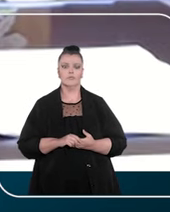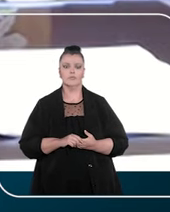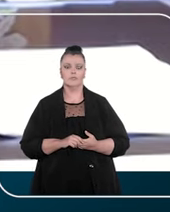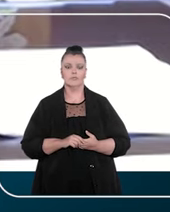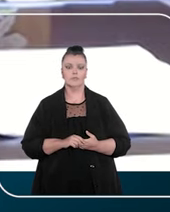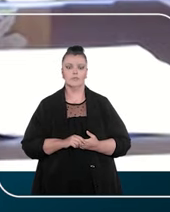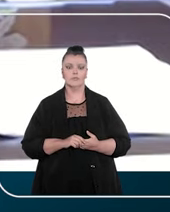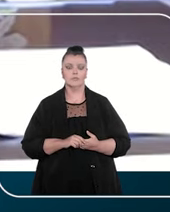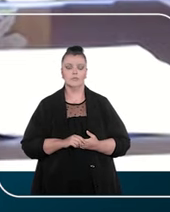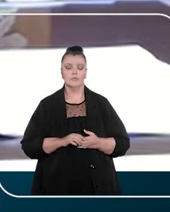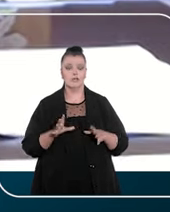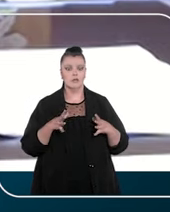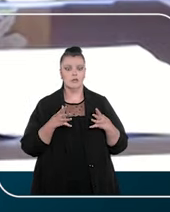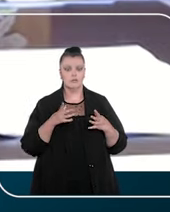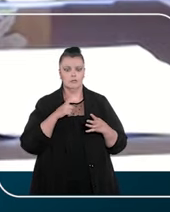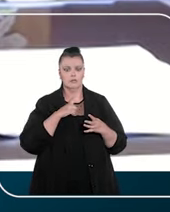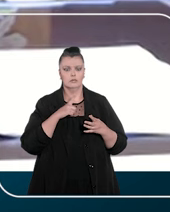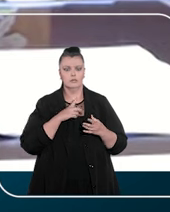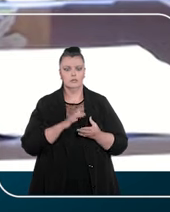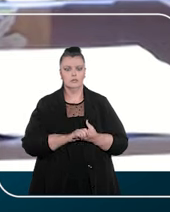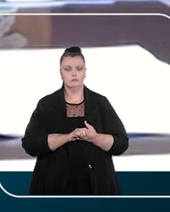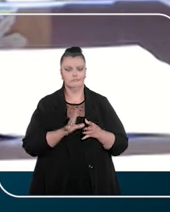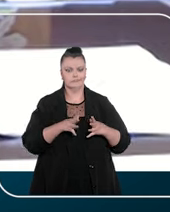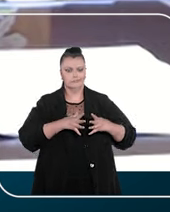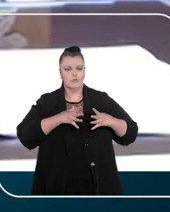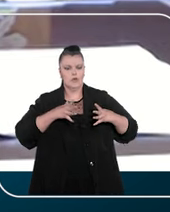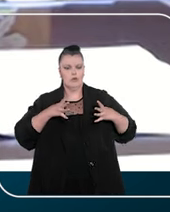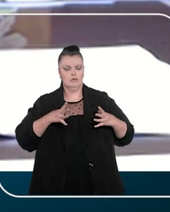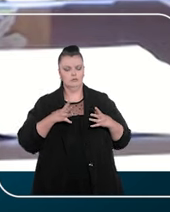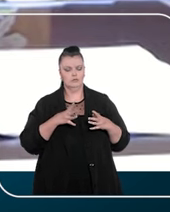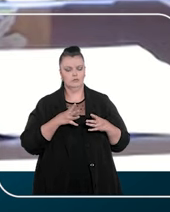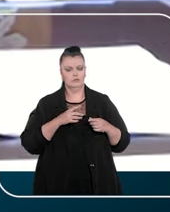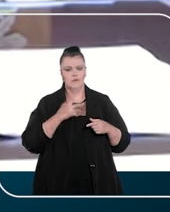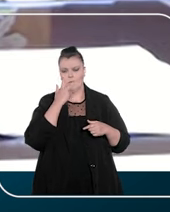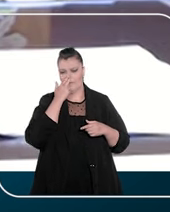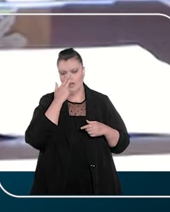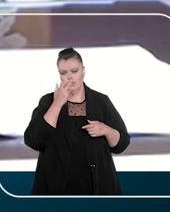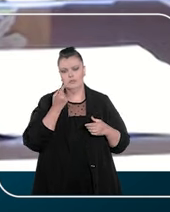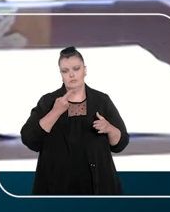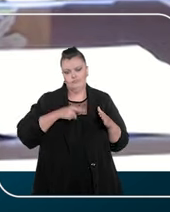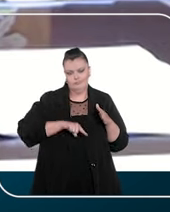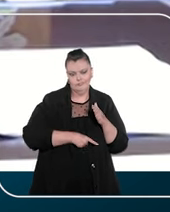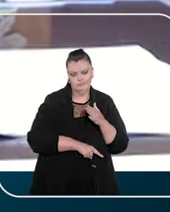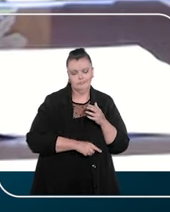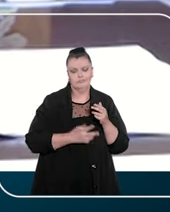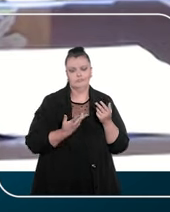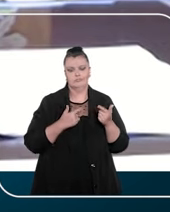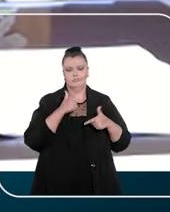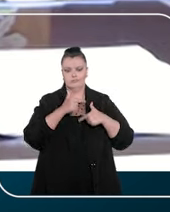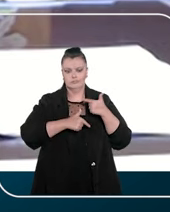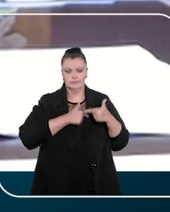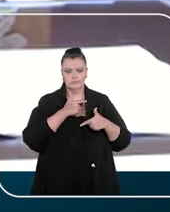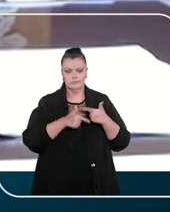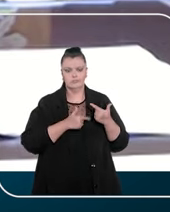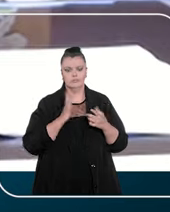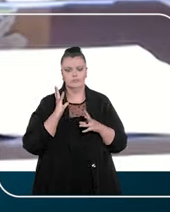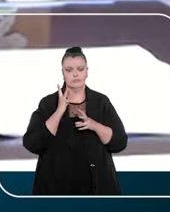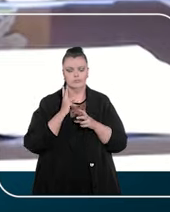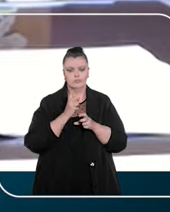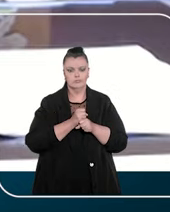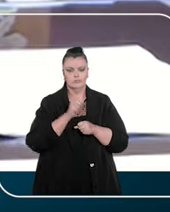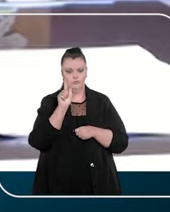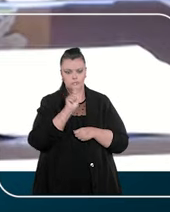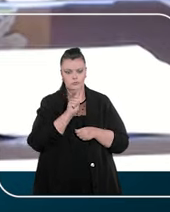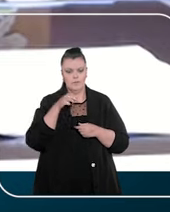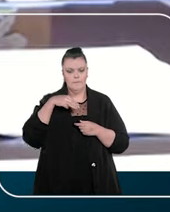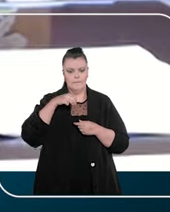a grande motivação e a grande tarefa que está sob o comando do estimado ministro Rogério Schietti Machado Cruz, a que